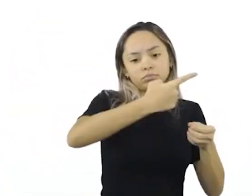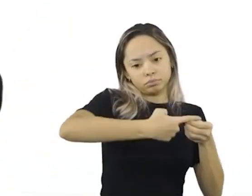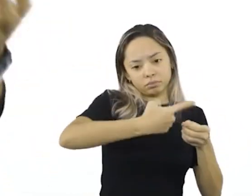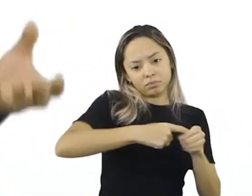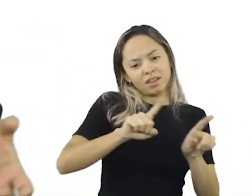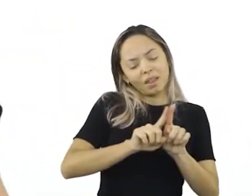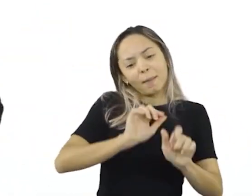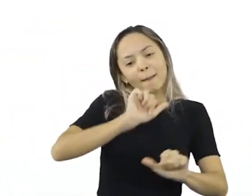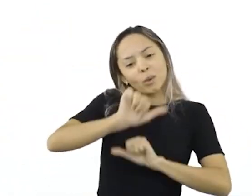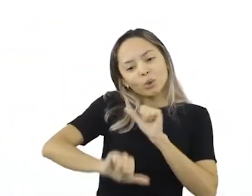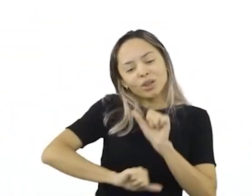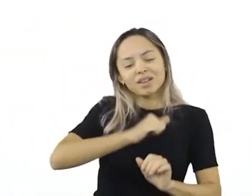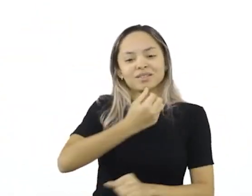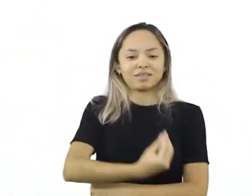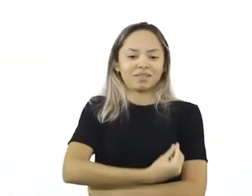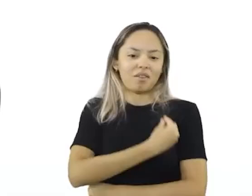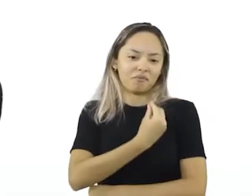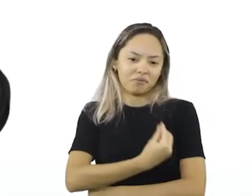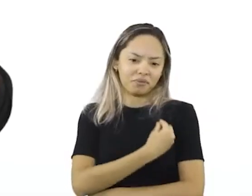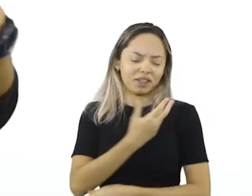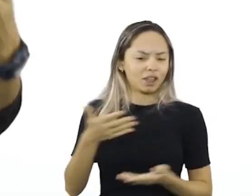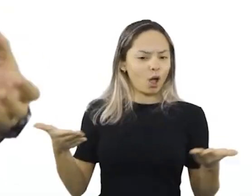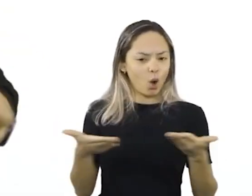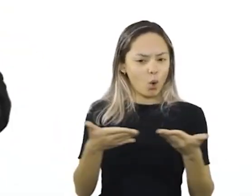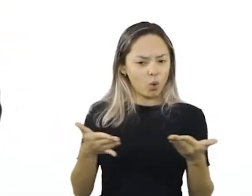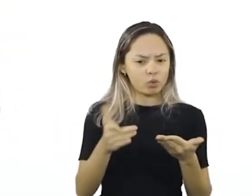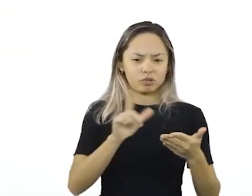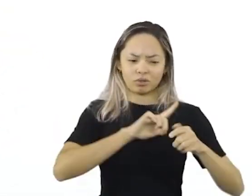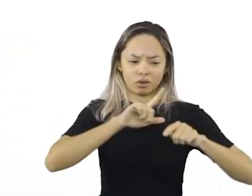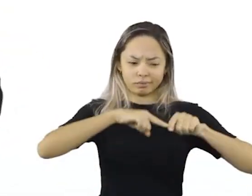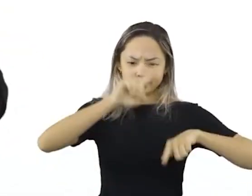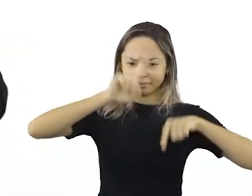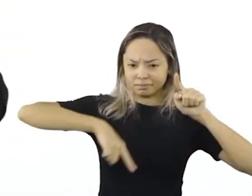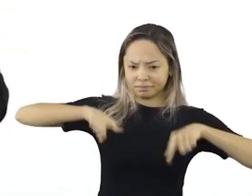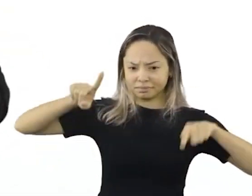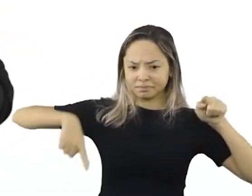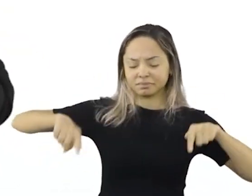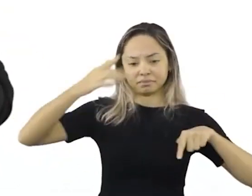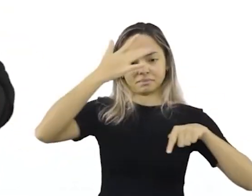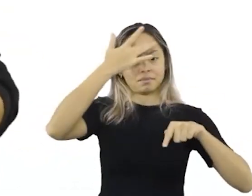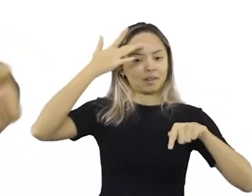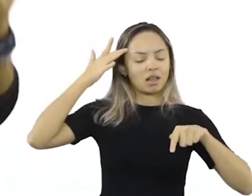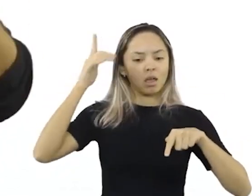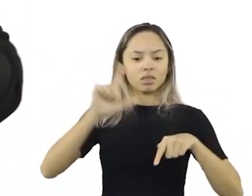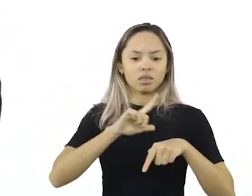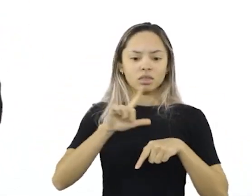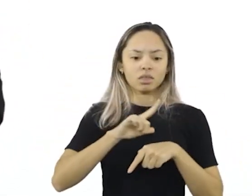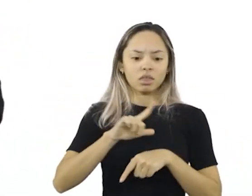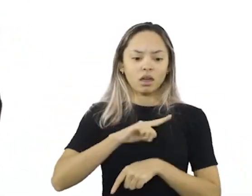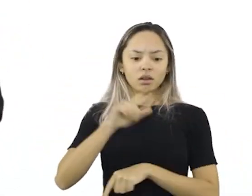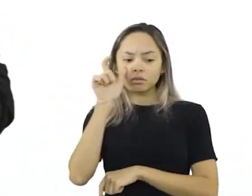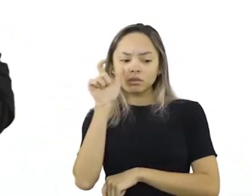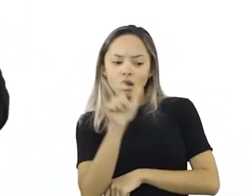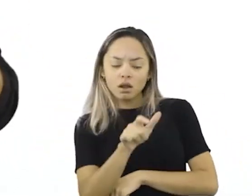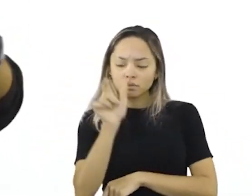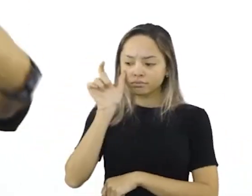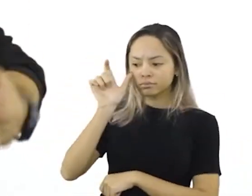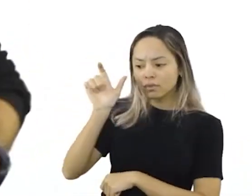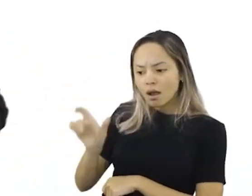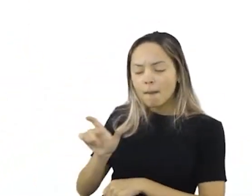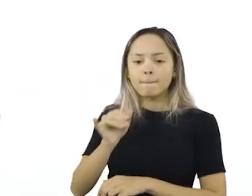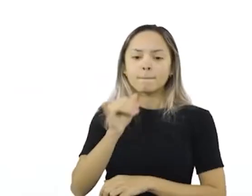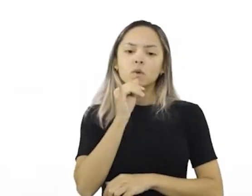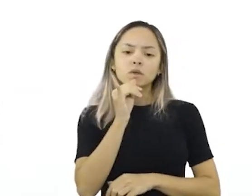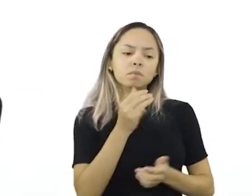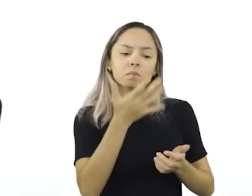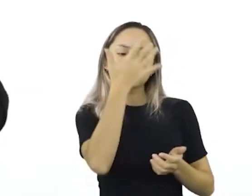a mudança no estilo de vida. Hoje é muito difundido essas ideias de apreço pela natureza, de uma